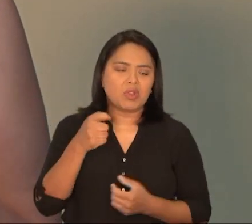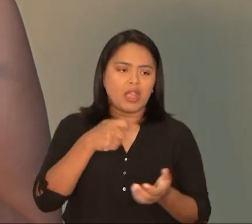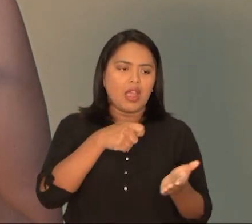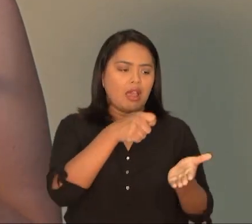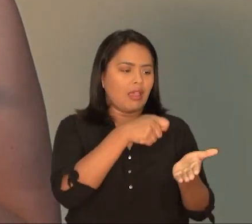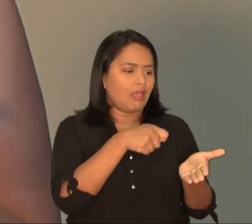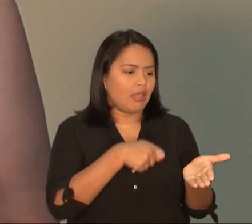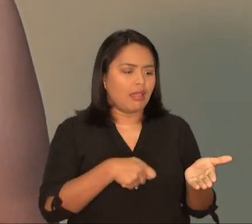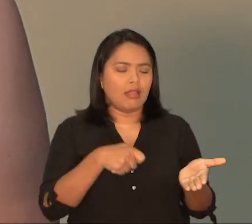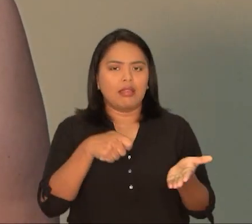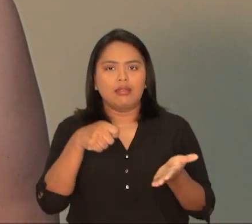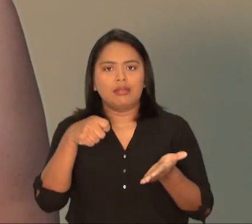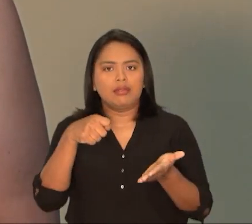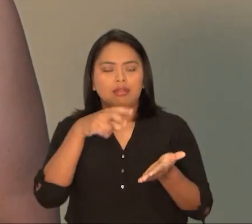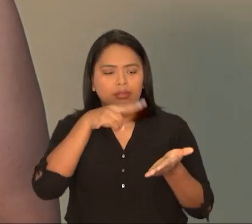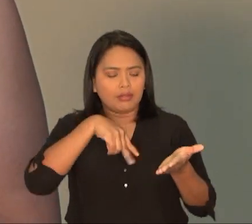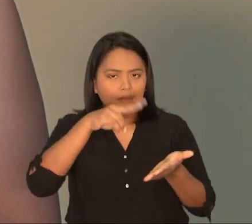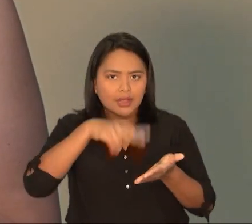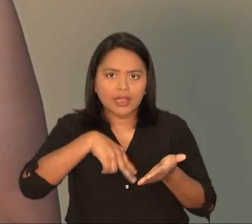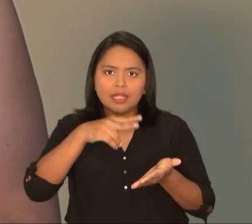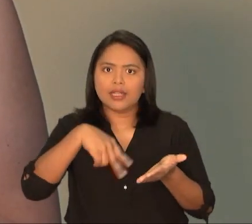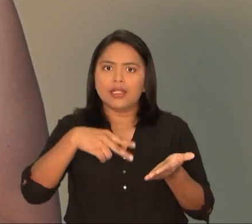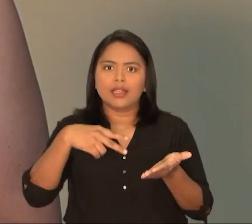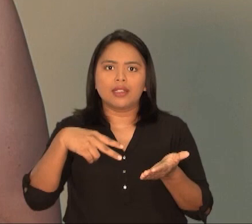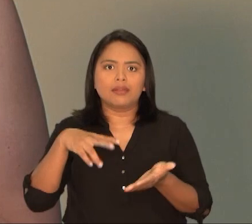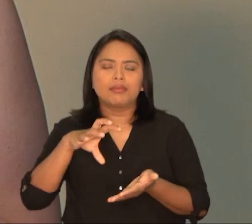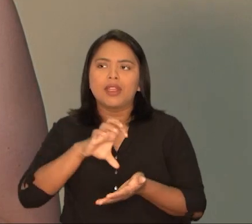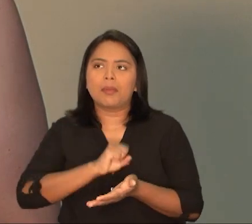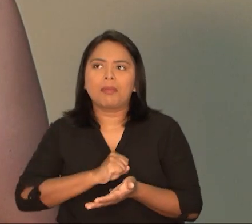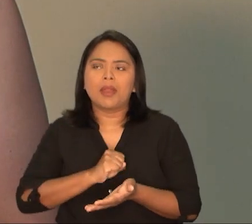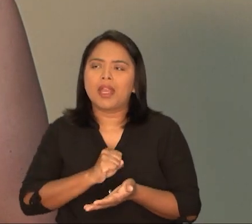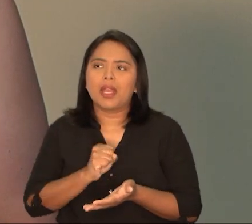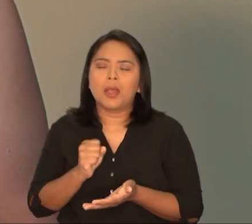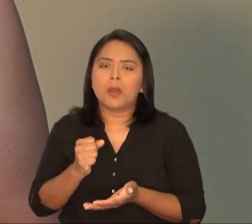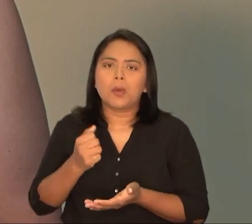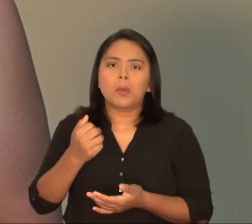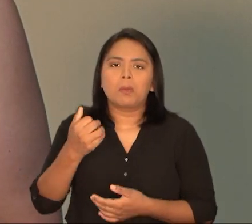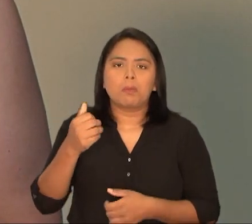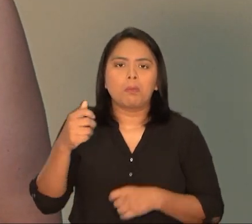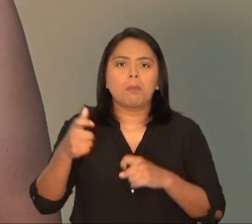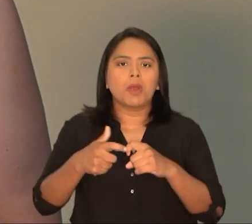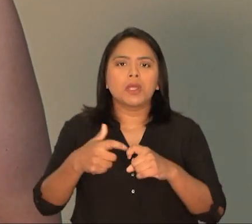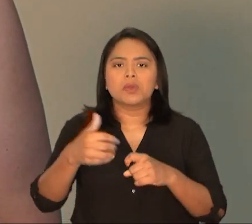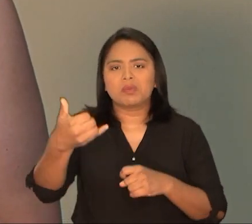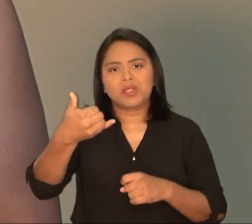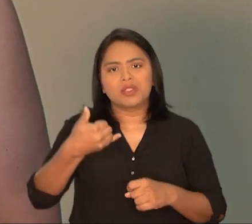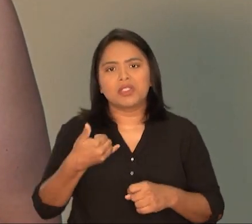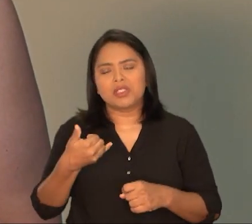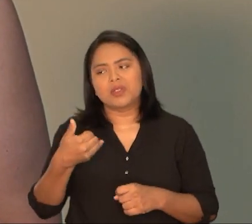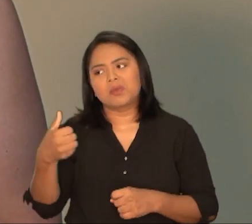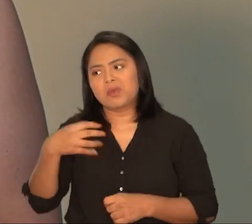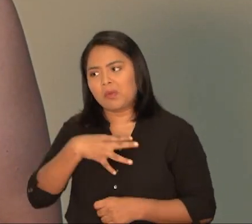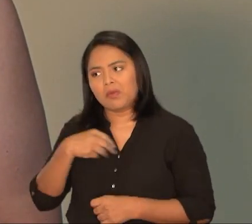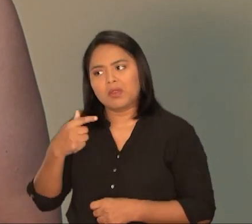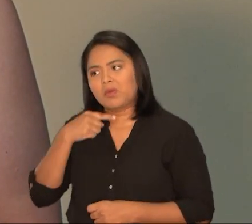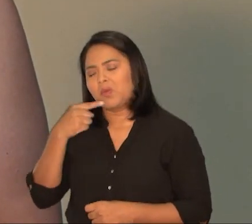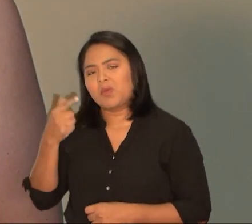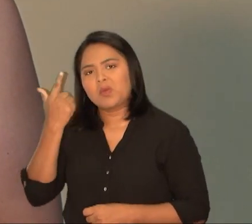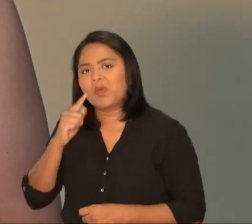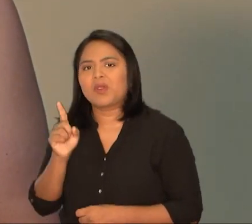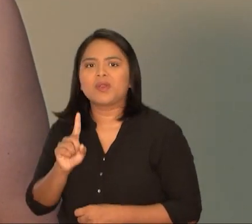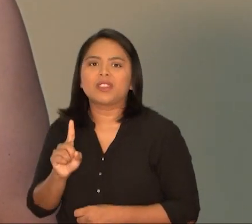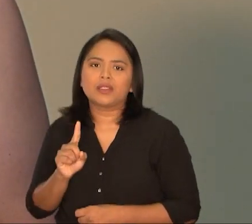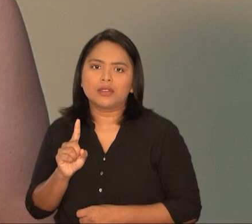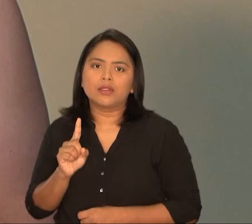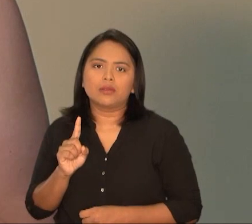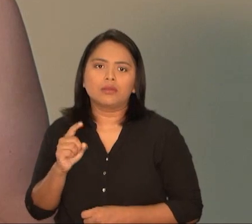escrever, a amar. E eu, como mãe, né, passei por um processo que a gente chama